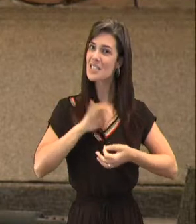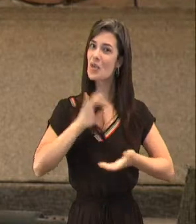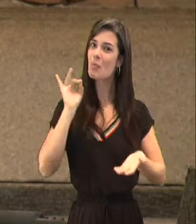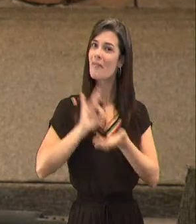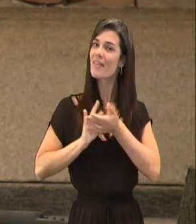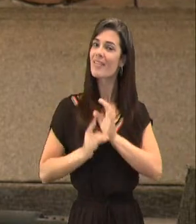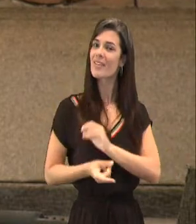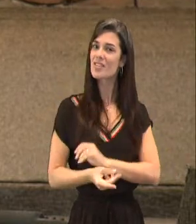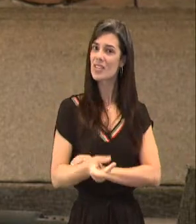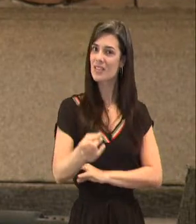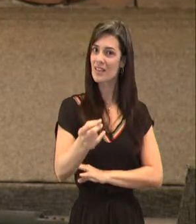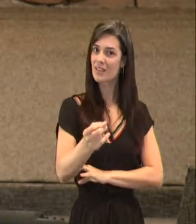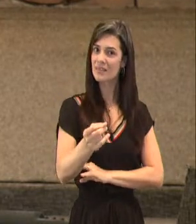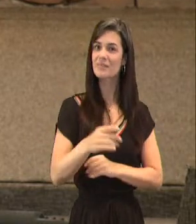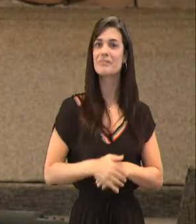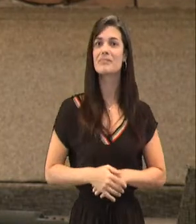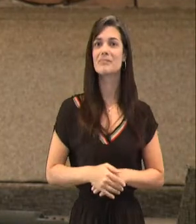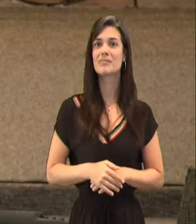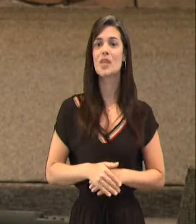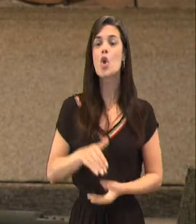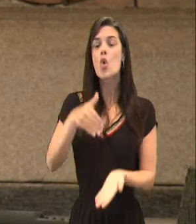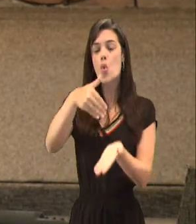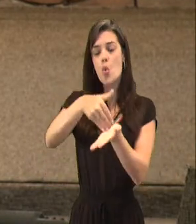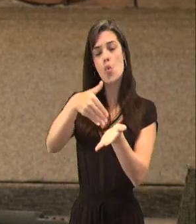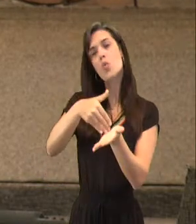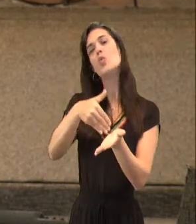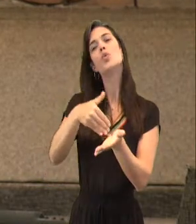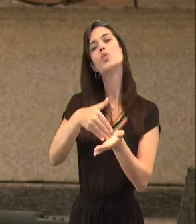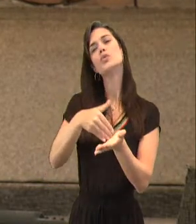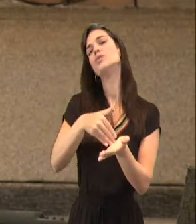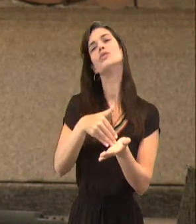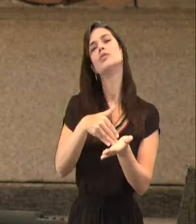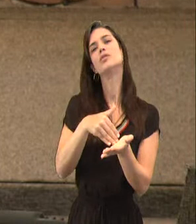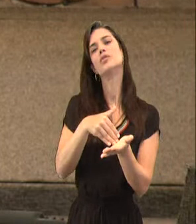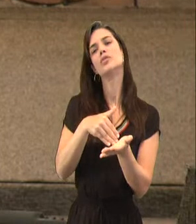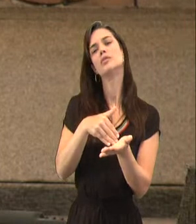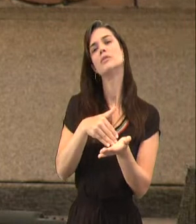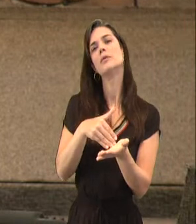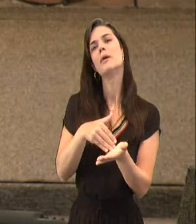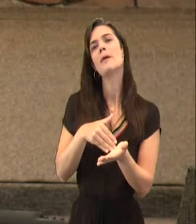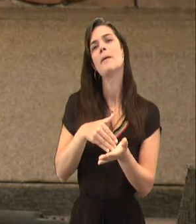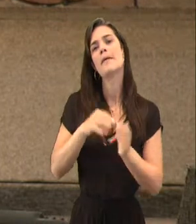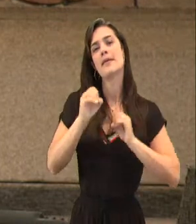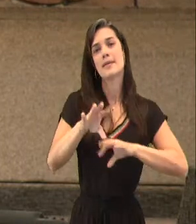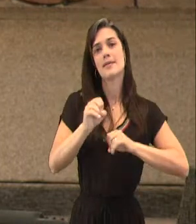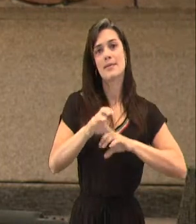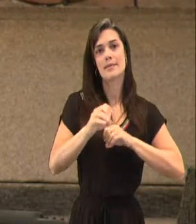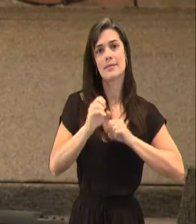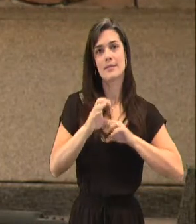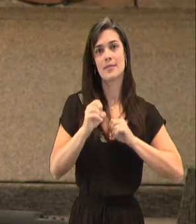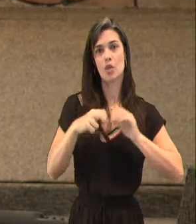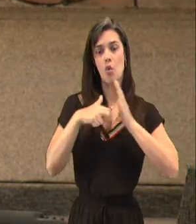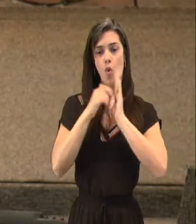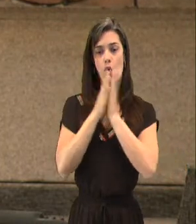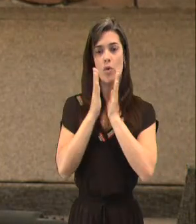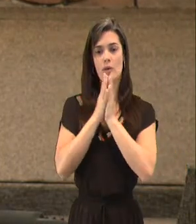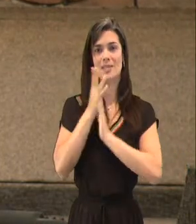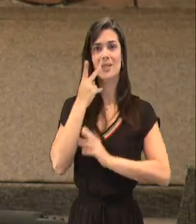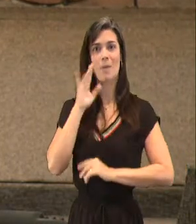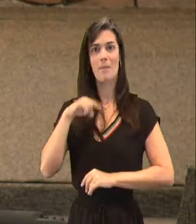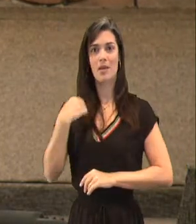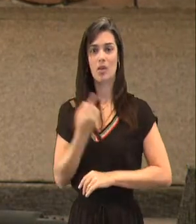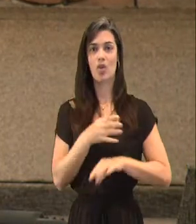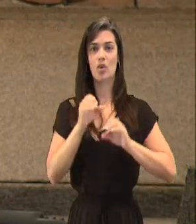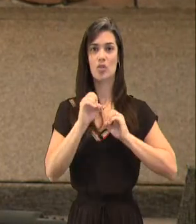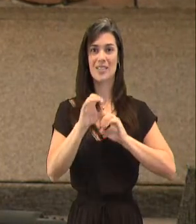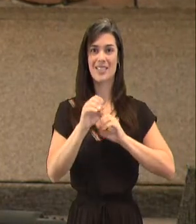eterna. Mas nós concluímos essa oração, esse modelo de oração, com o que temos